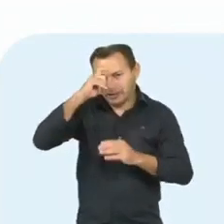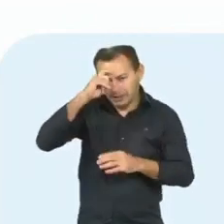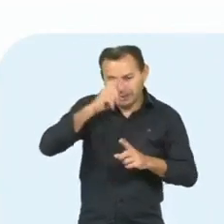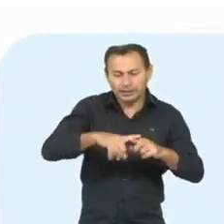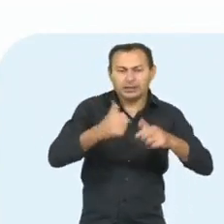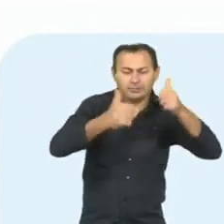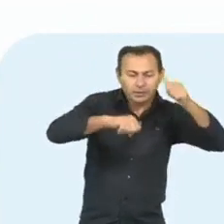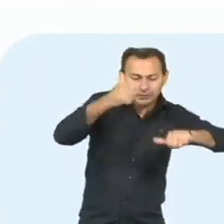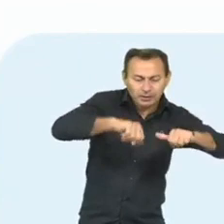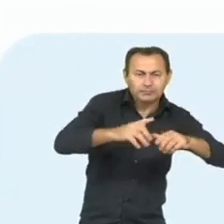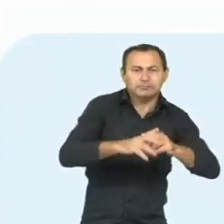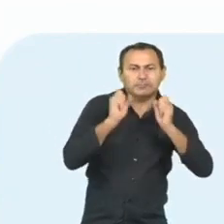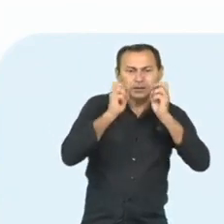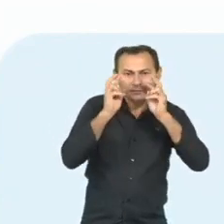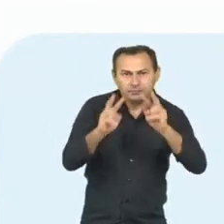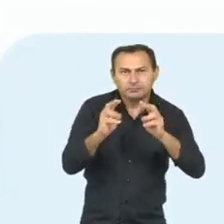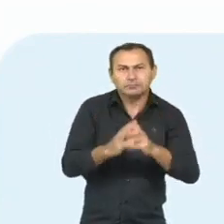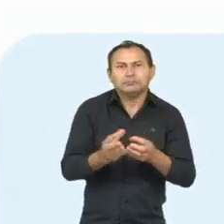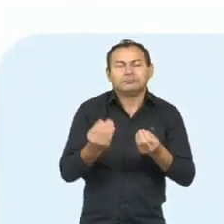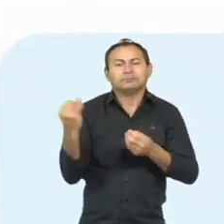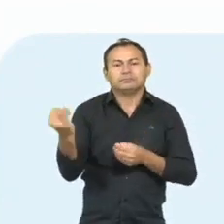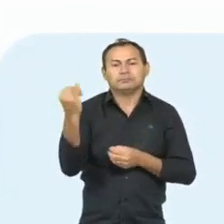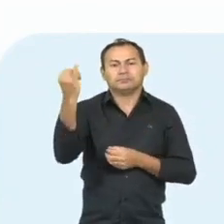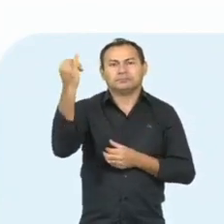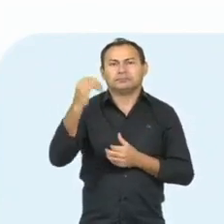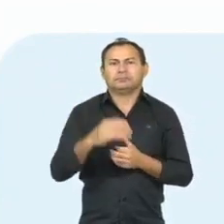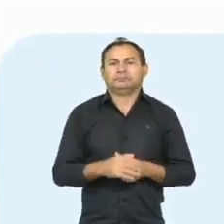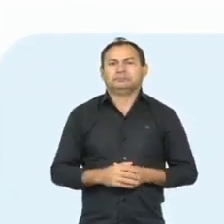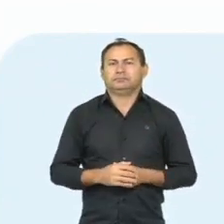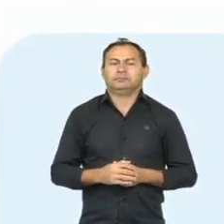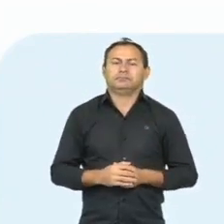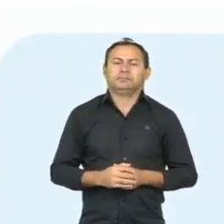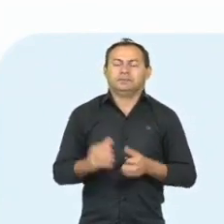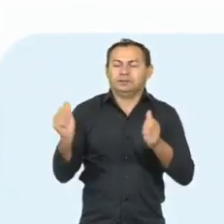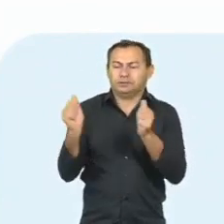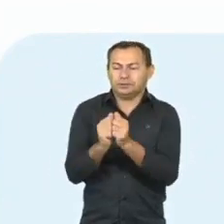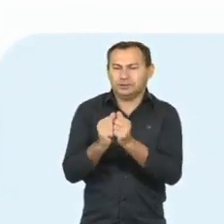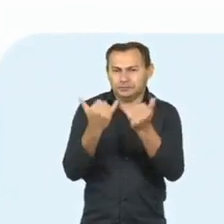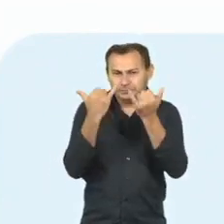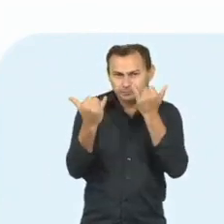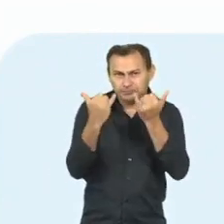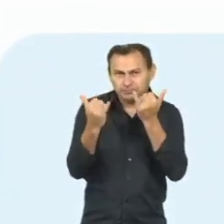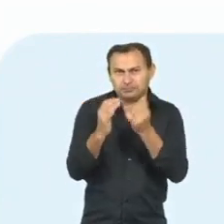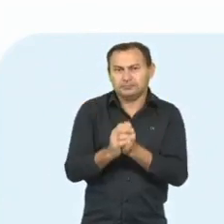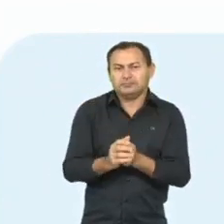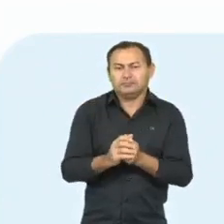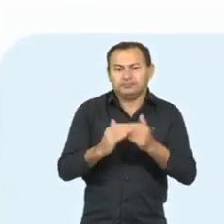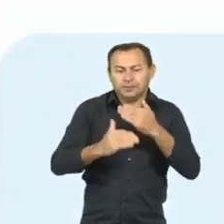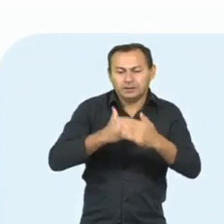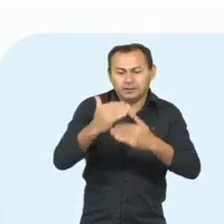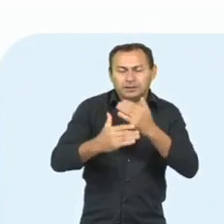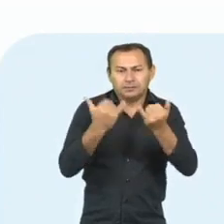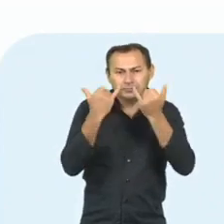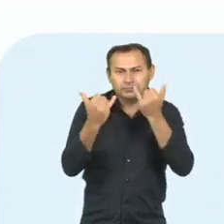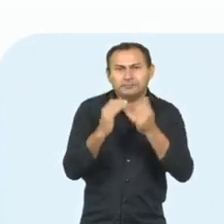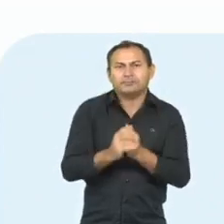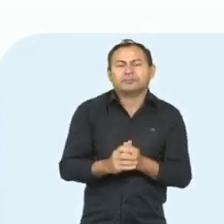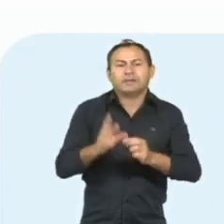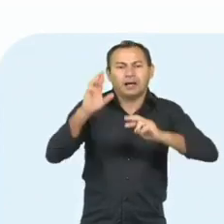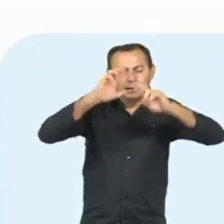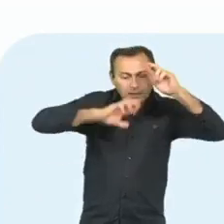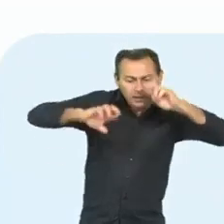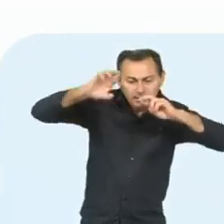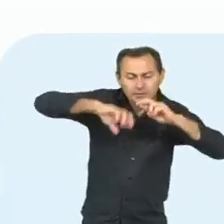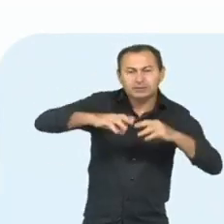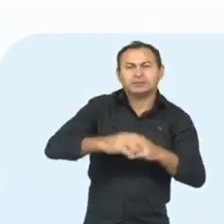aí vai. Você pode verificar como é importante juntar essas informações, processar esses dados,